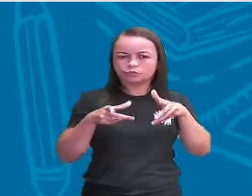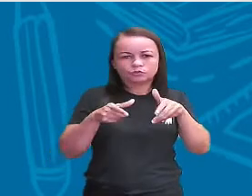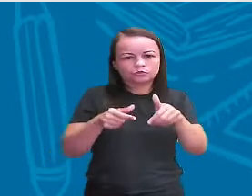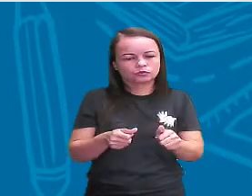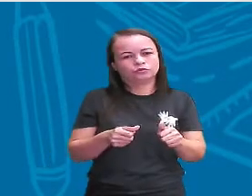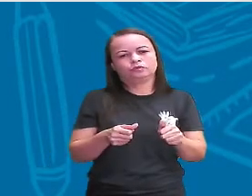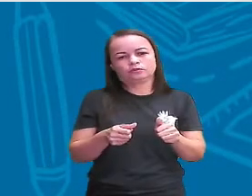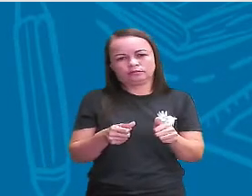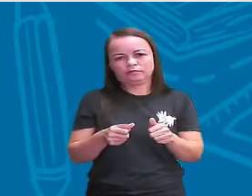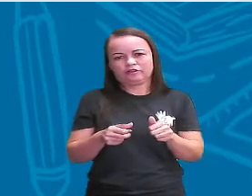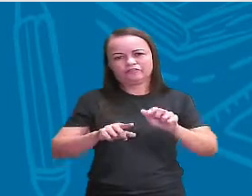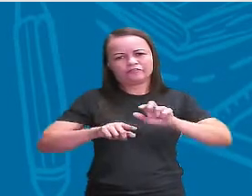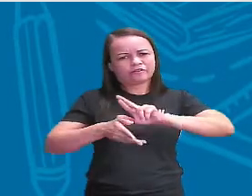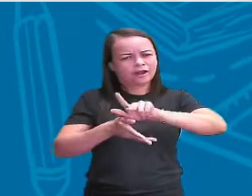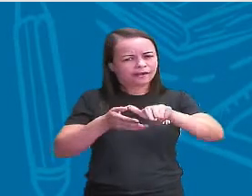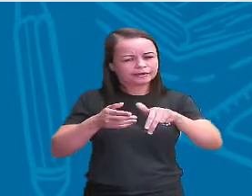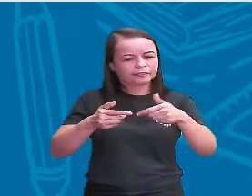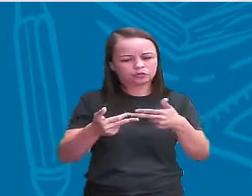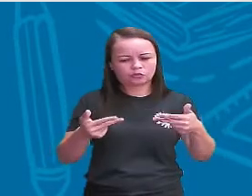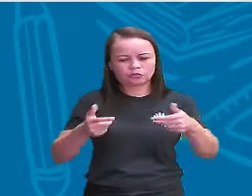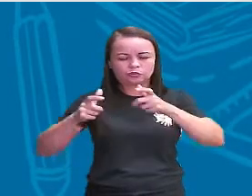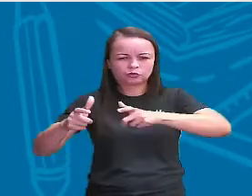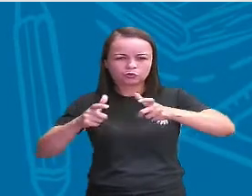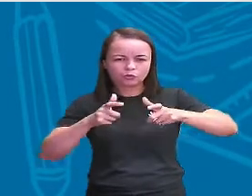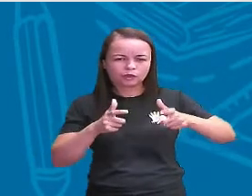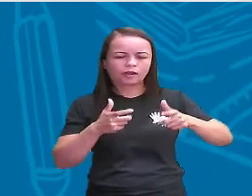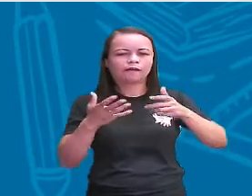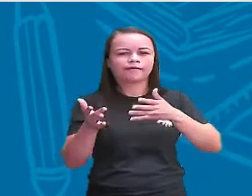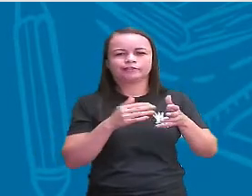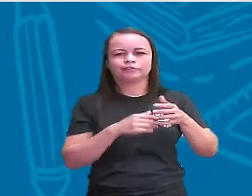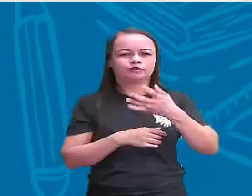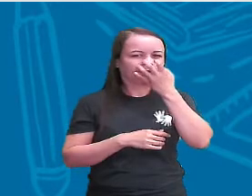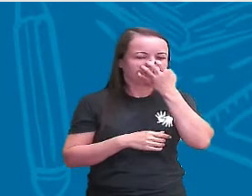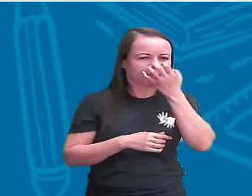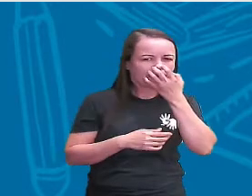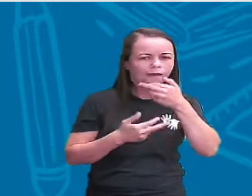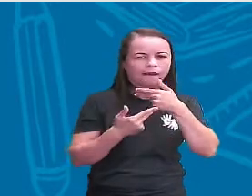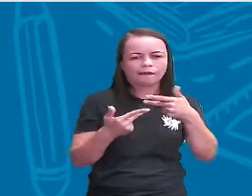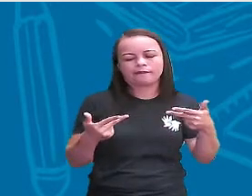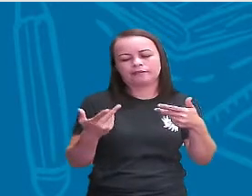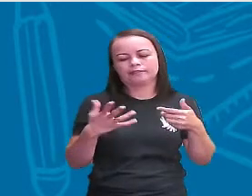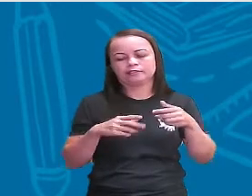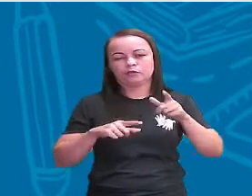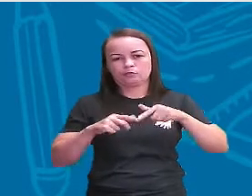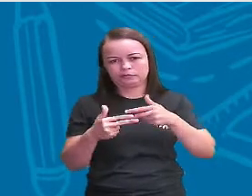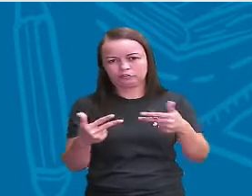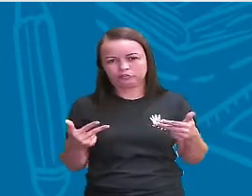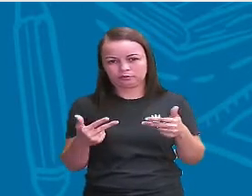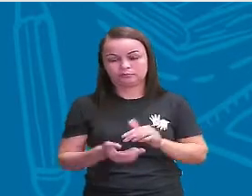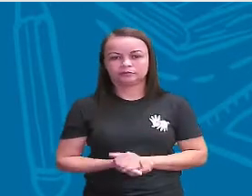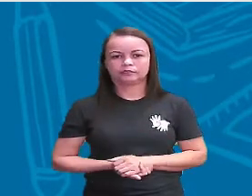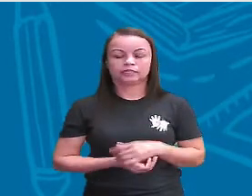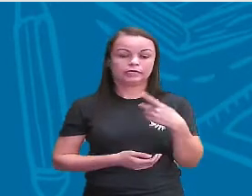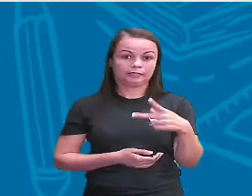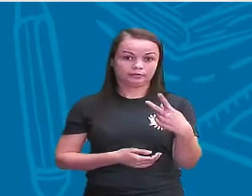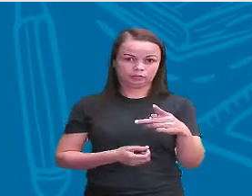aqueles seres, aqueles lugares, aqueles animais, aqueles objetos, tá? Isso é